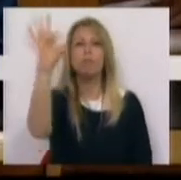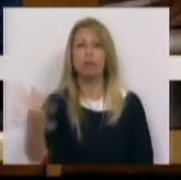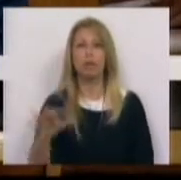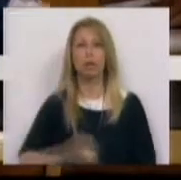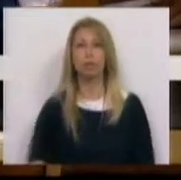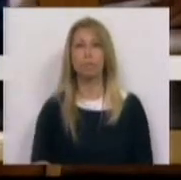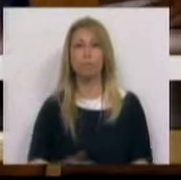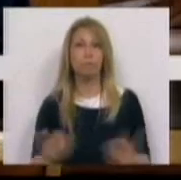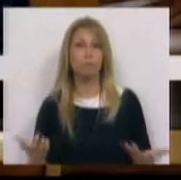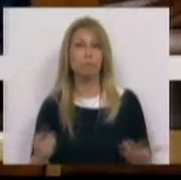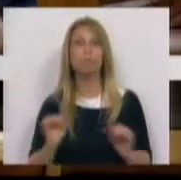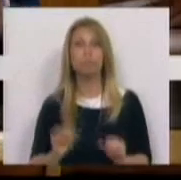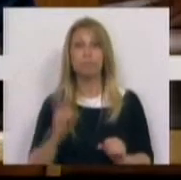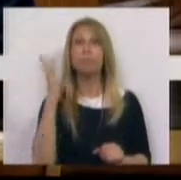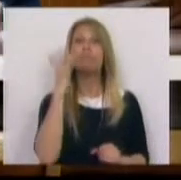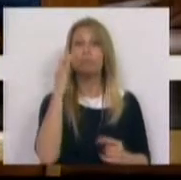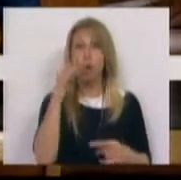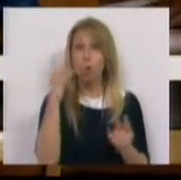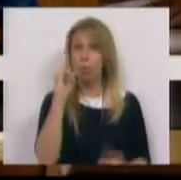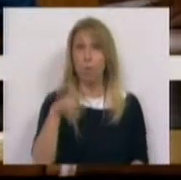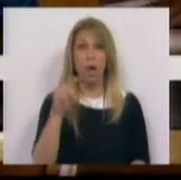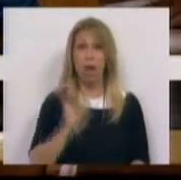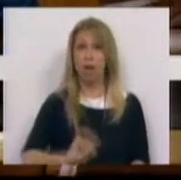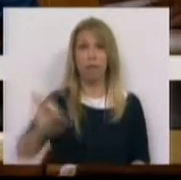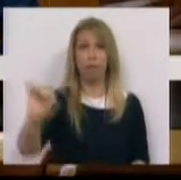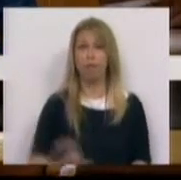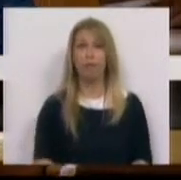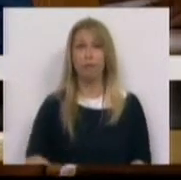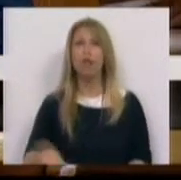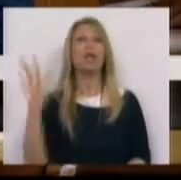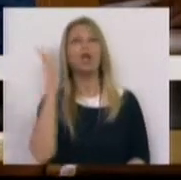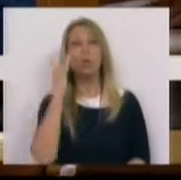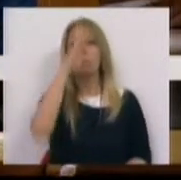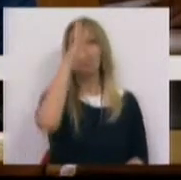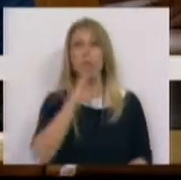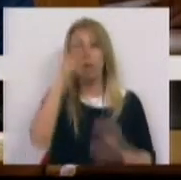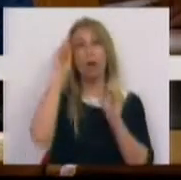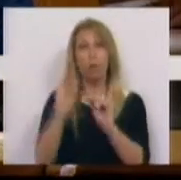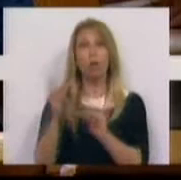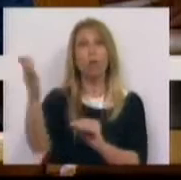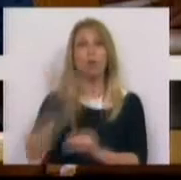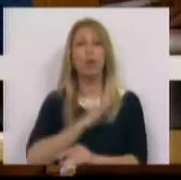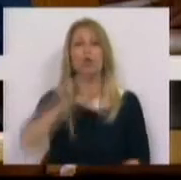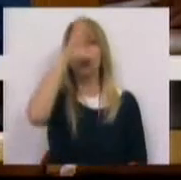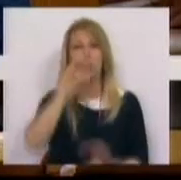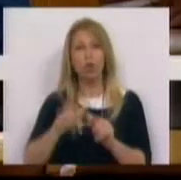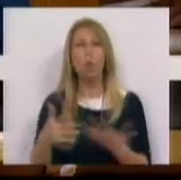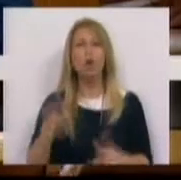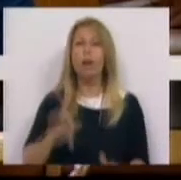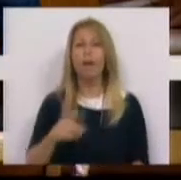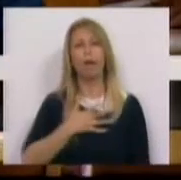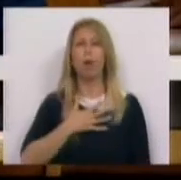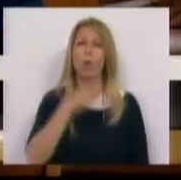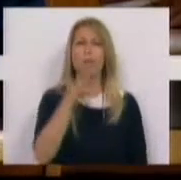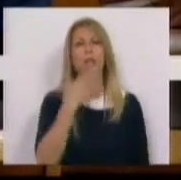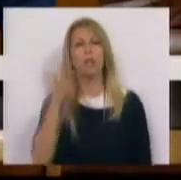16,1%. São números do INE e números do Ministério da Educação que o Sr. Ministro aqui hoje não quis dizer.